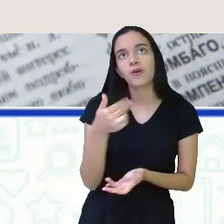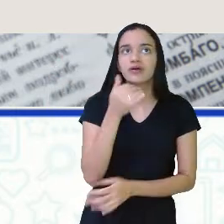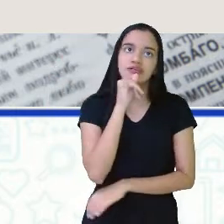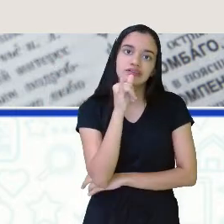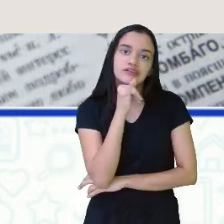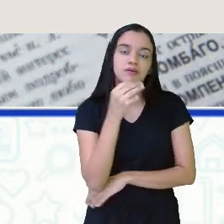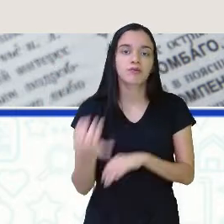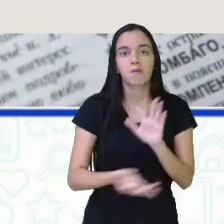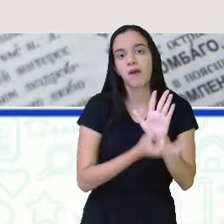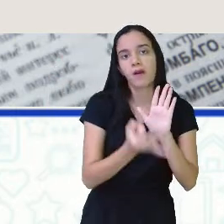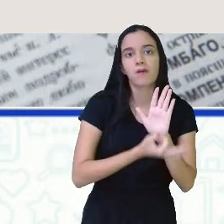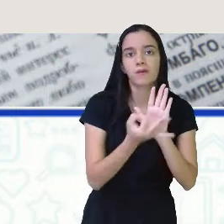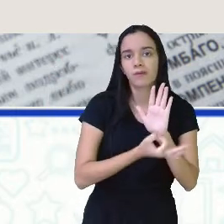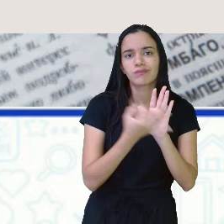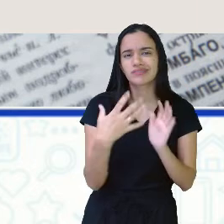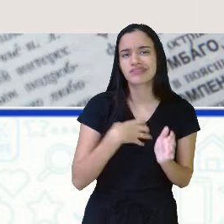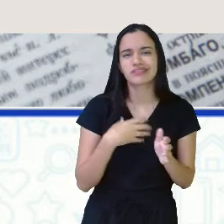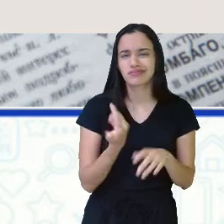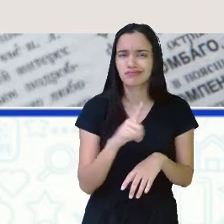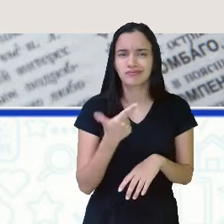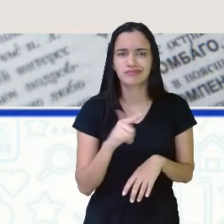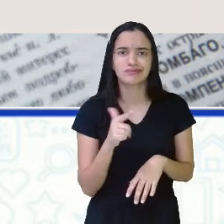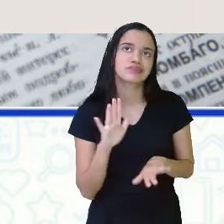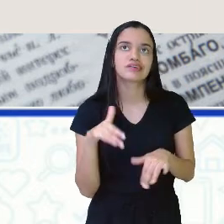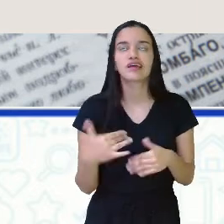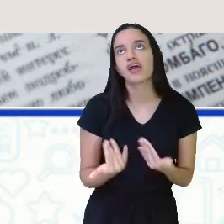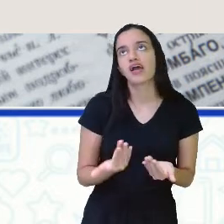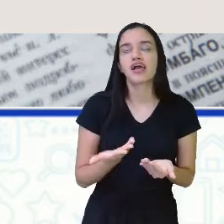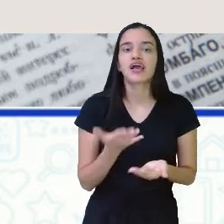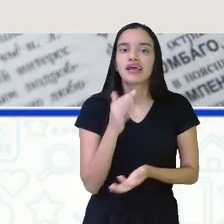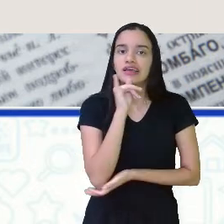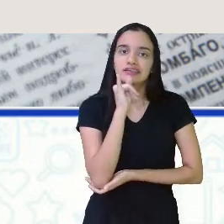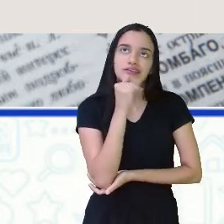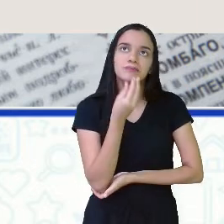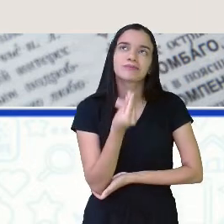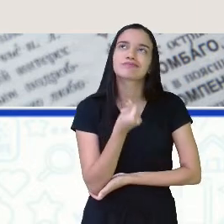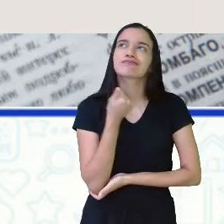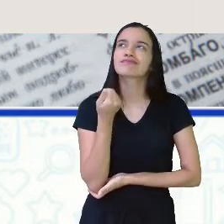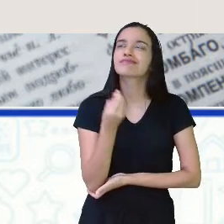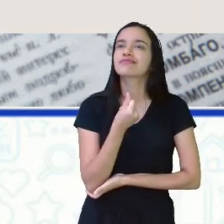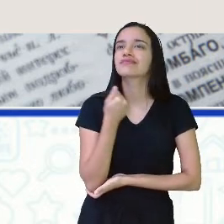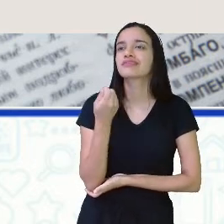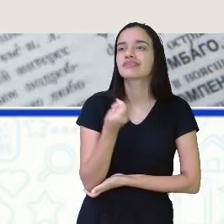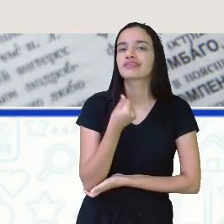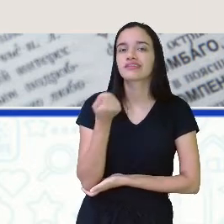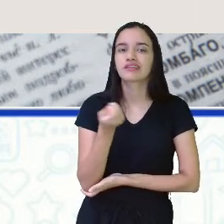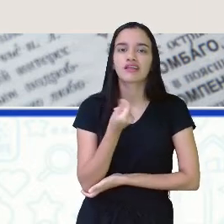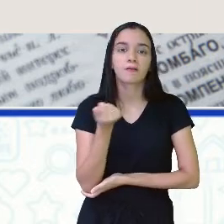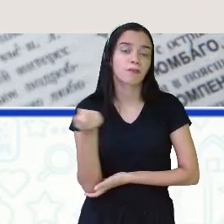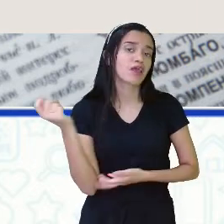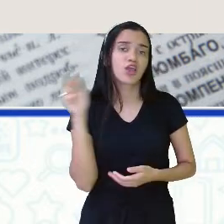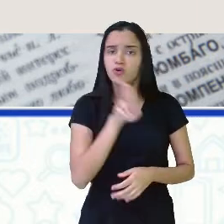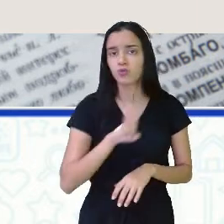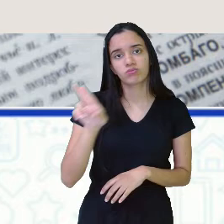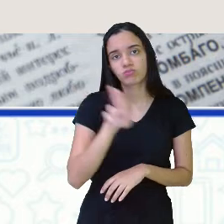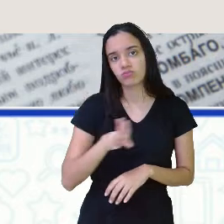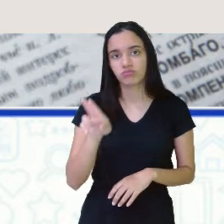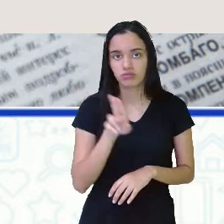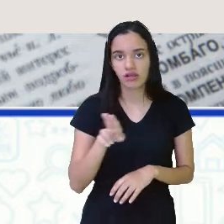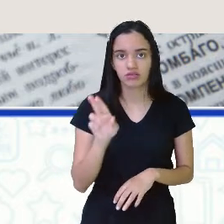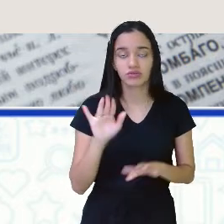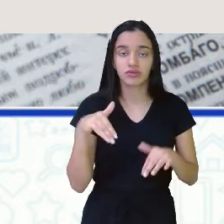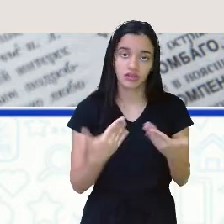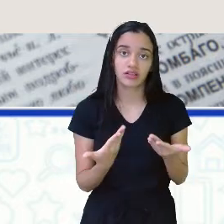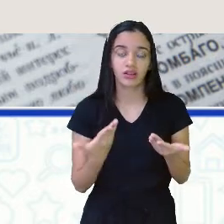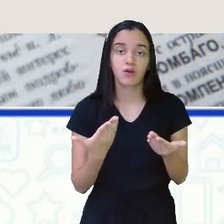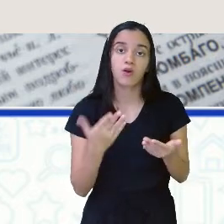Ou um argumento que não faça mais sentido, que já tenha sido, que já não seja mais usado. Então, isso